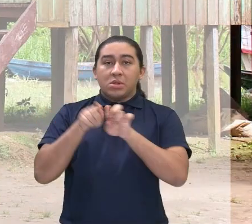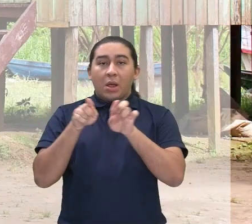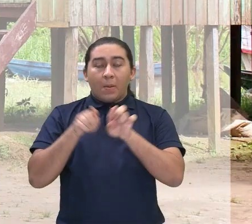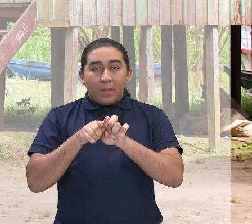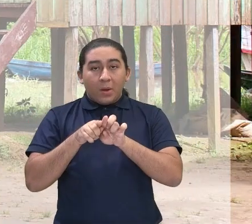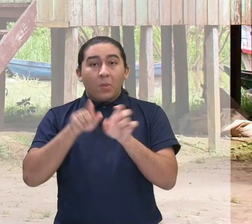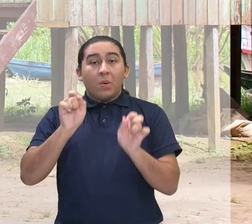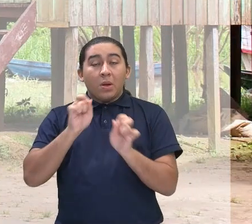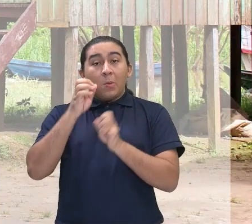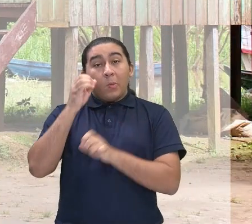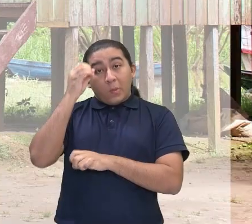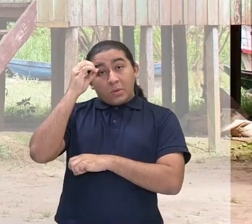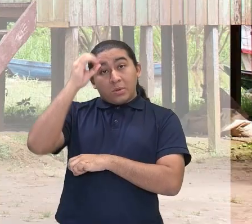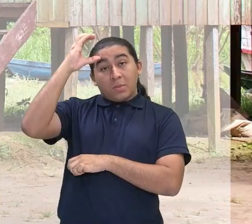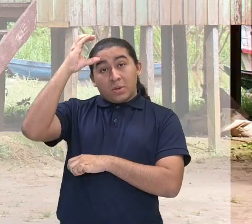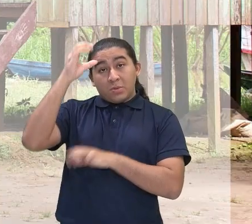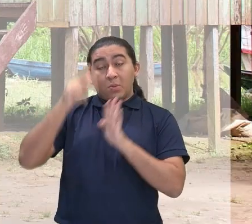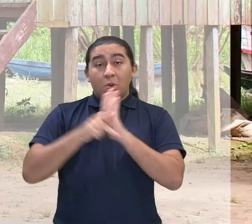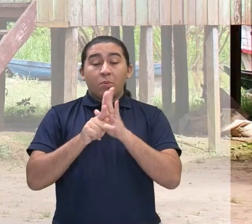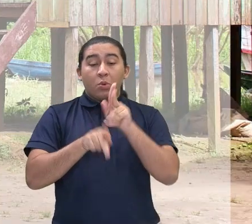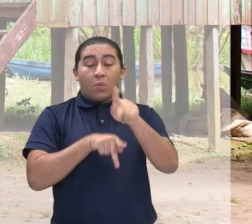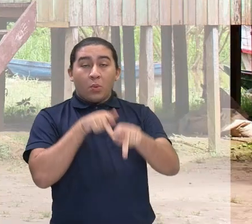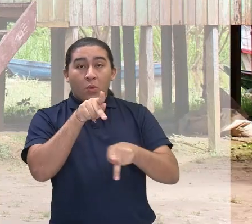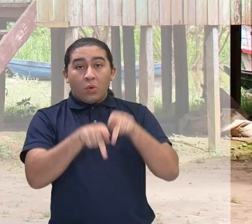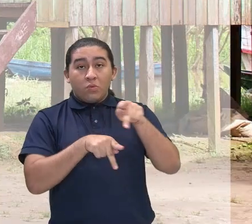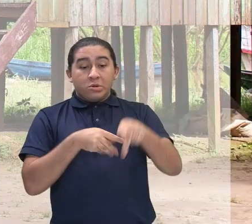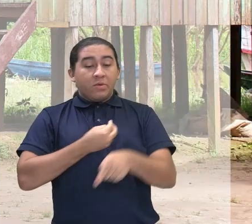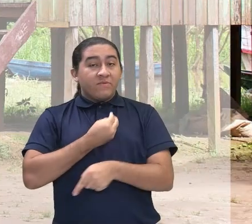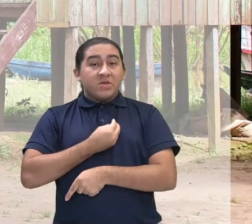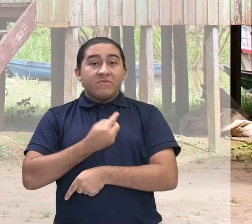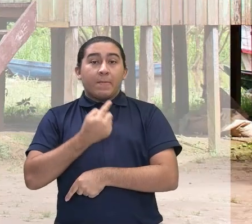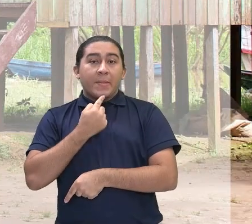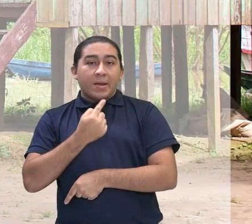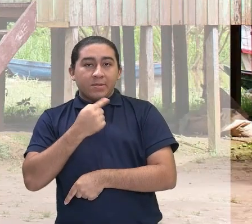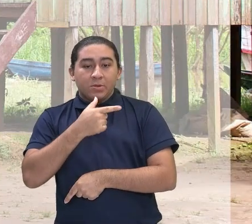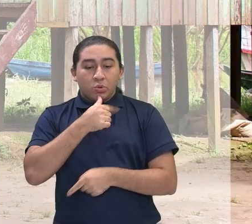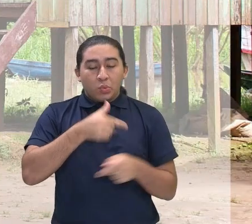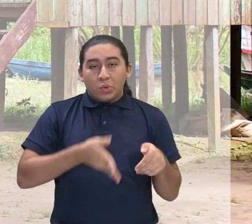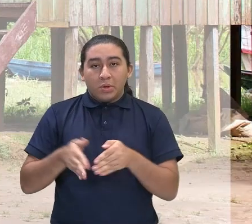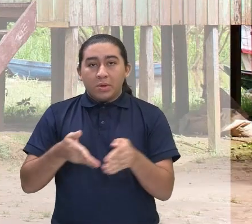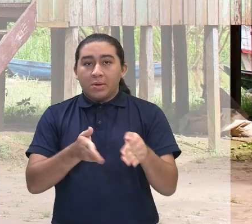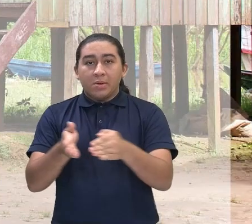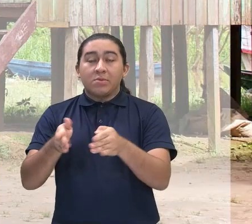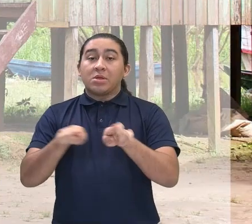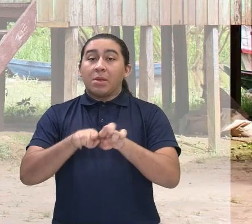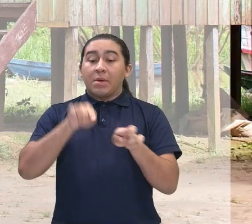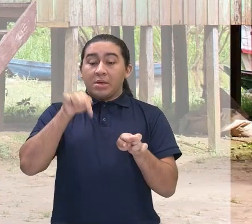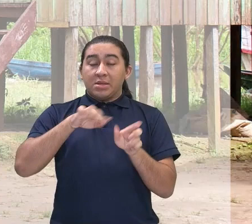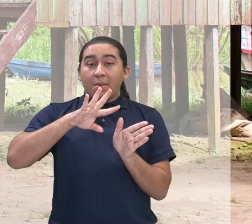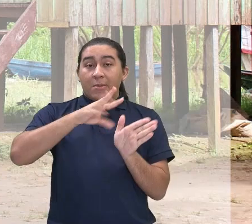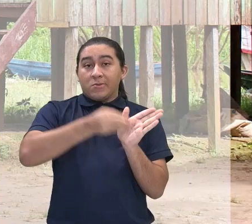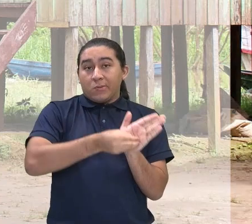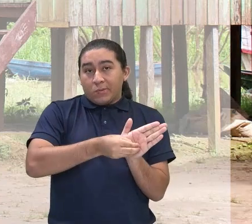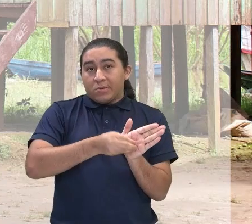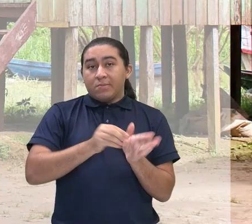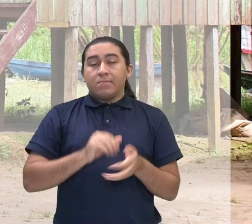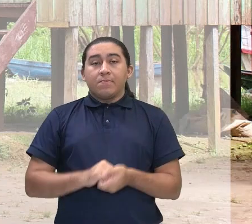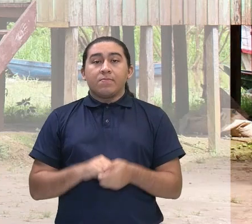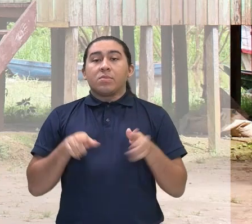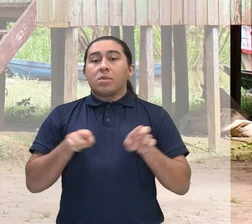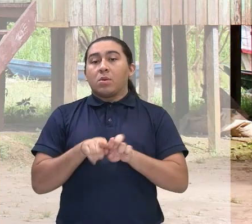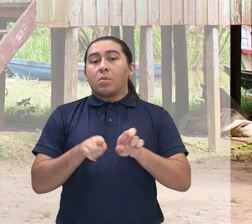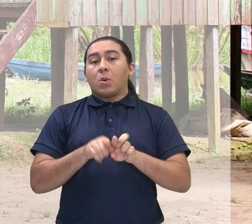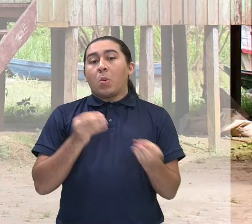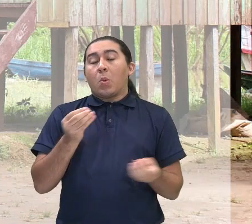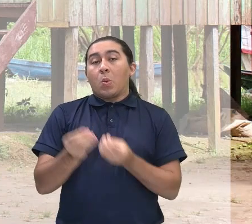sabedoria dos povos amazônicos, ribeirinhos, e as formas engenhosas, né, que